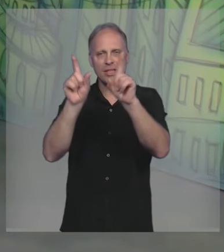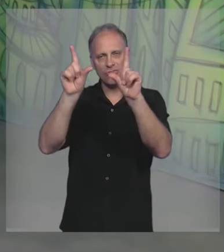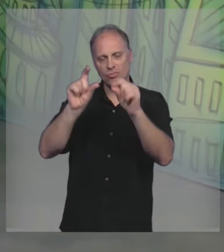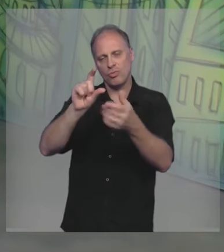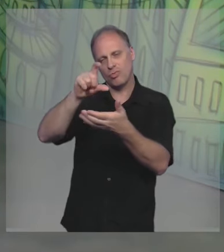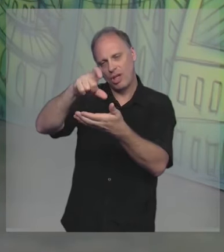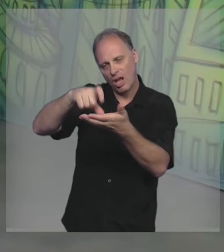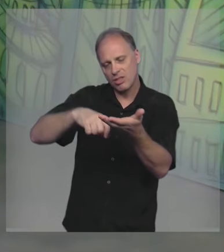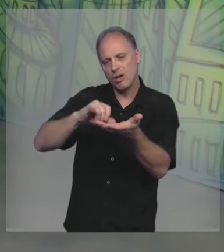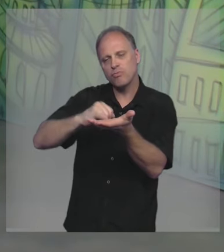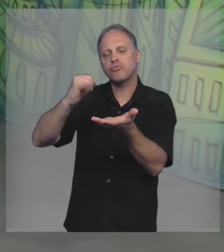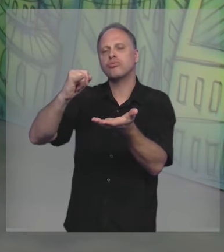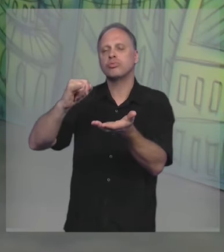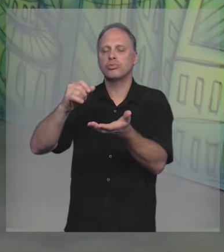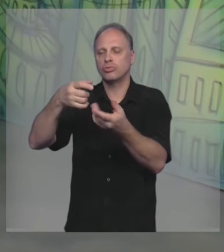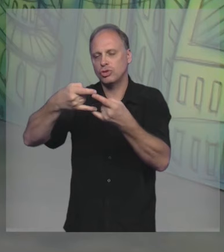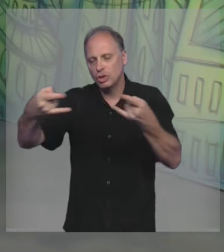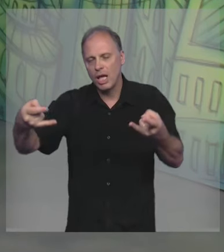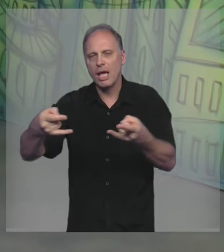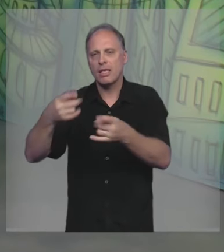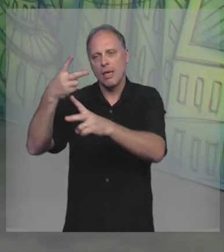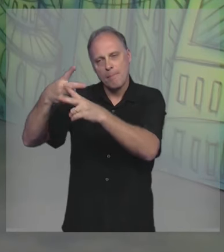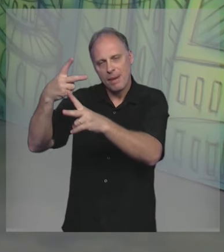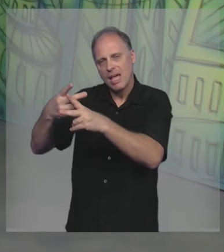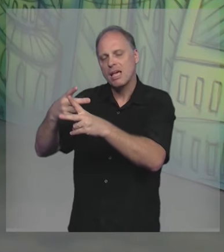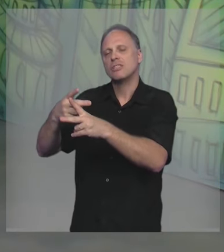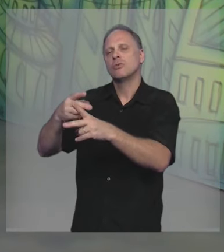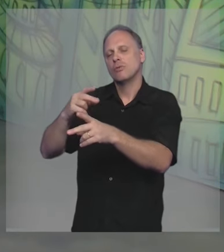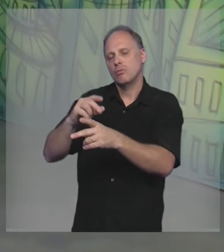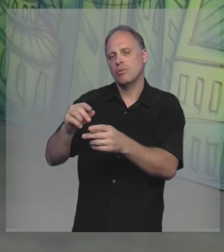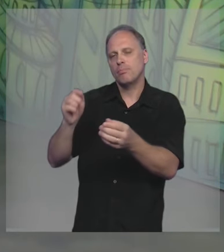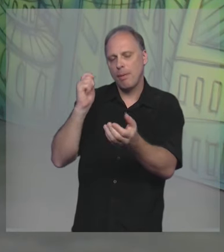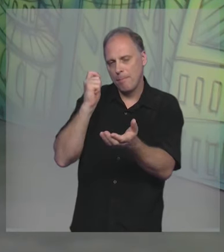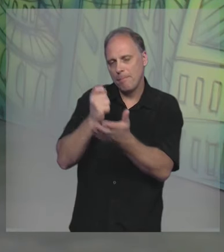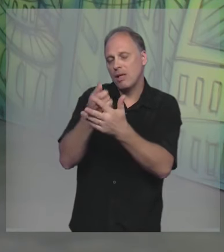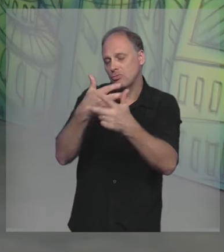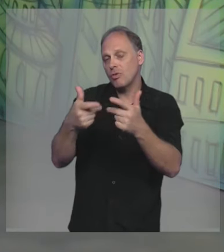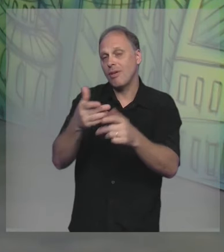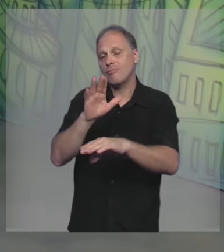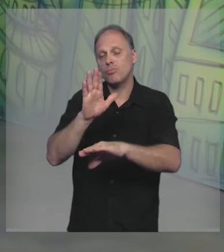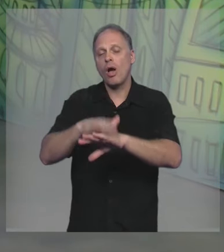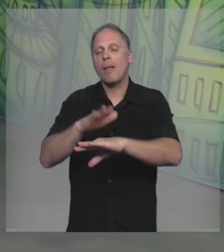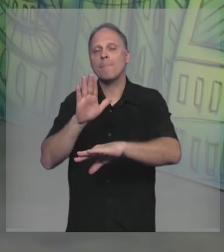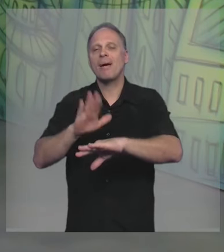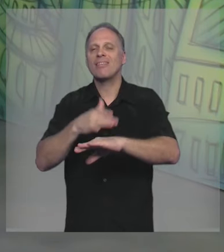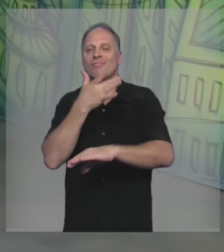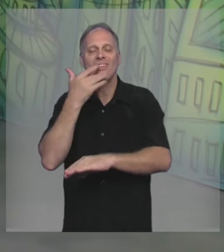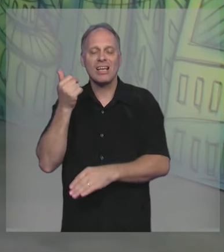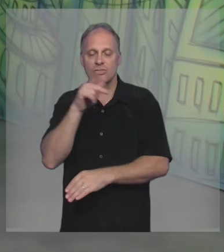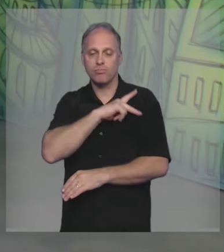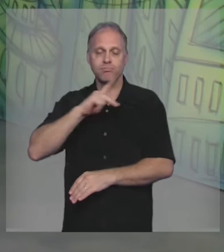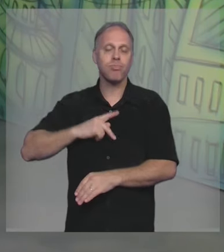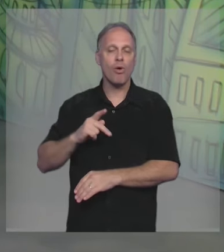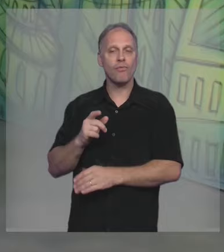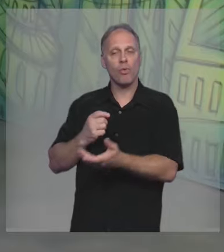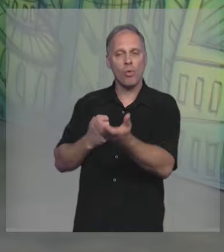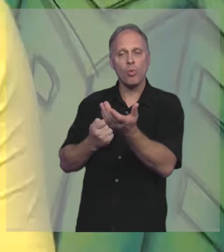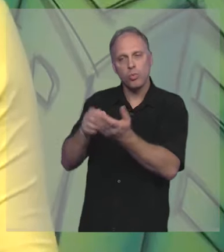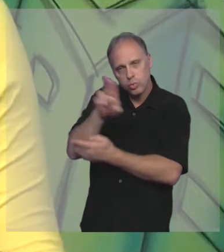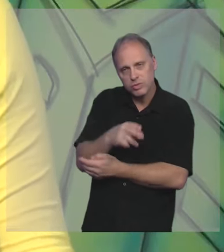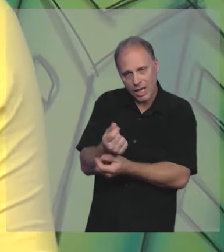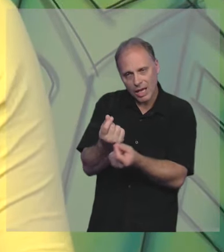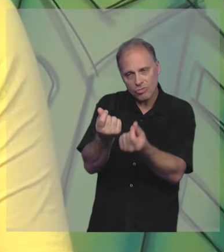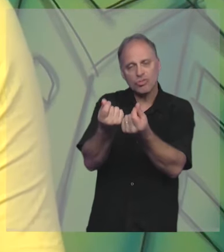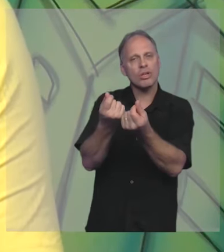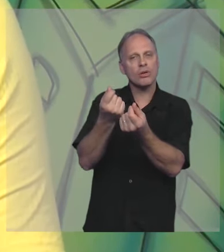pouco o cartão, o cheque, os empréstimos, financiamentos, né? Facilita para a população adquirir crédito, mas,